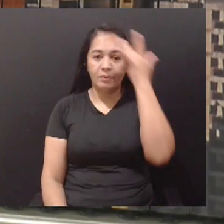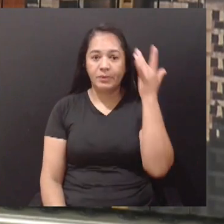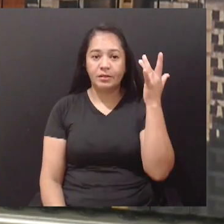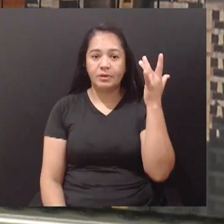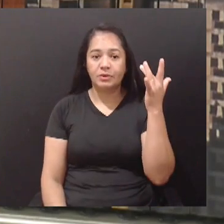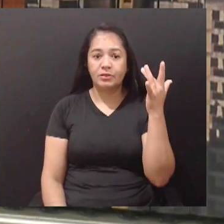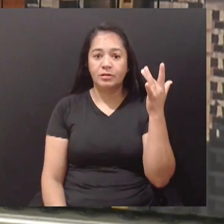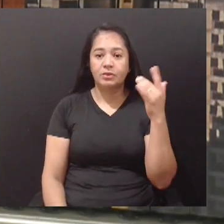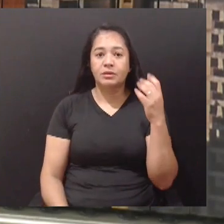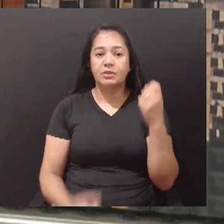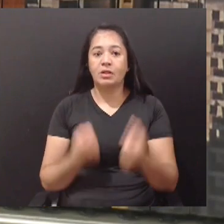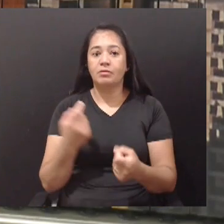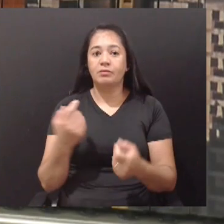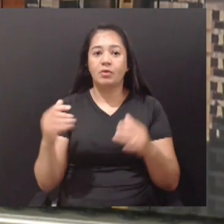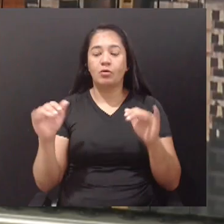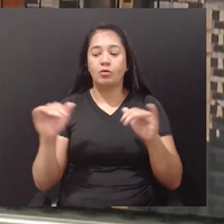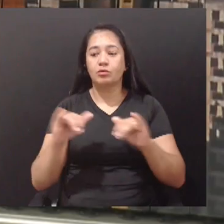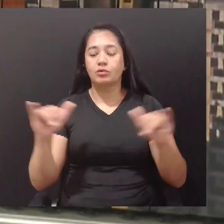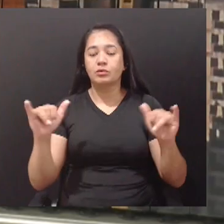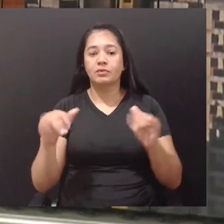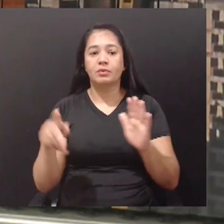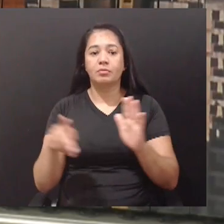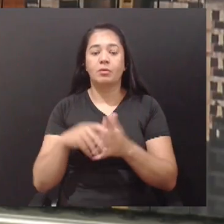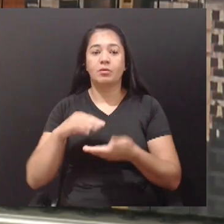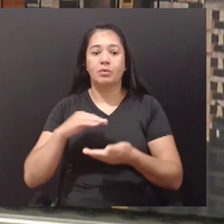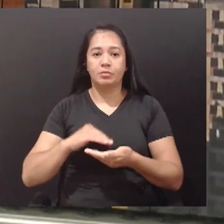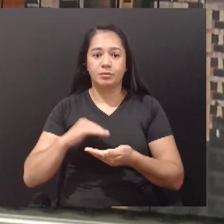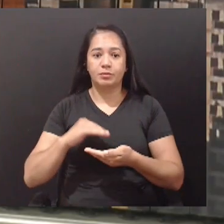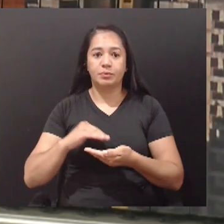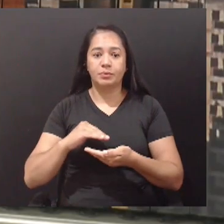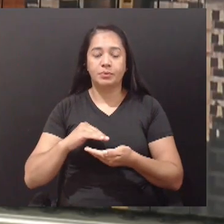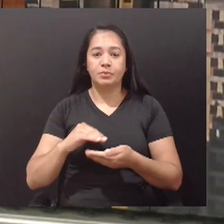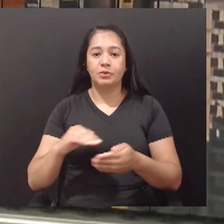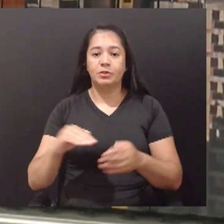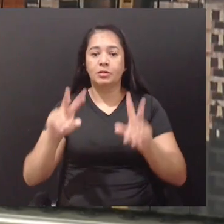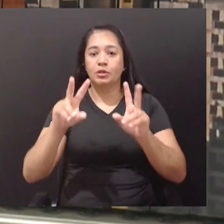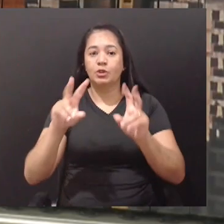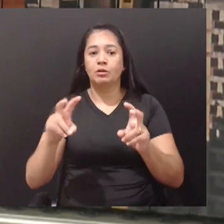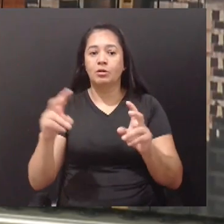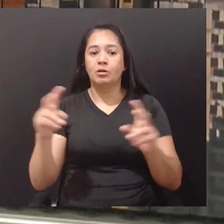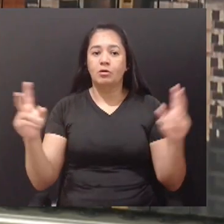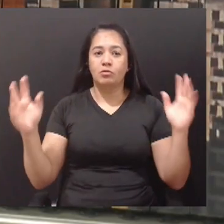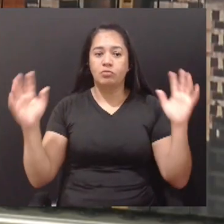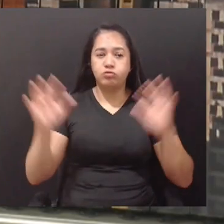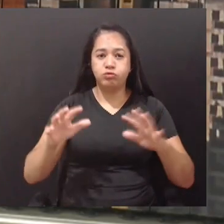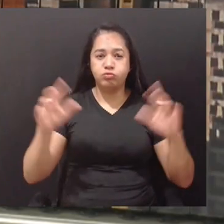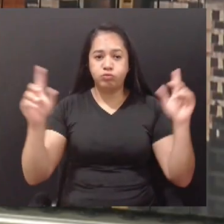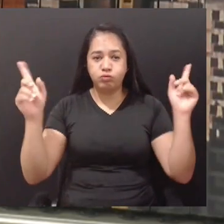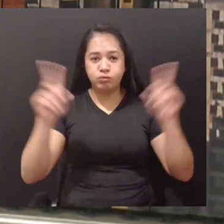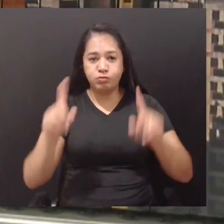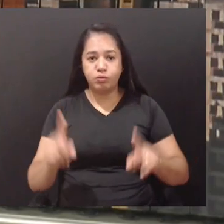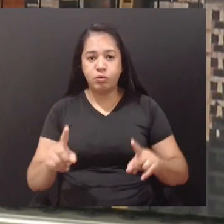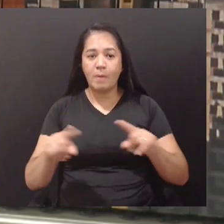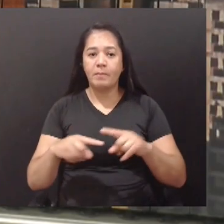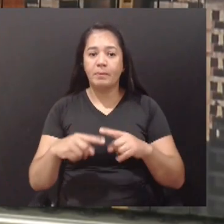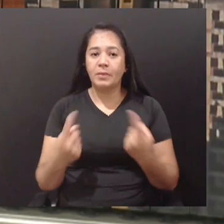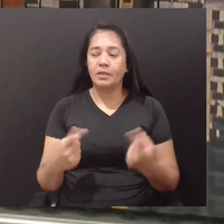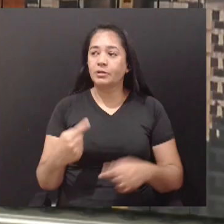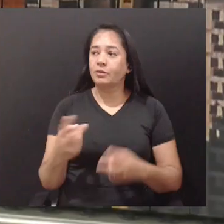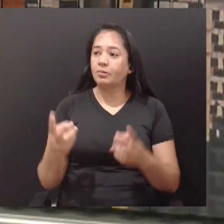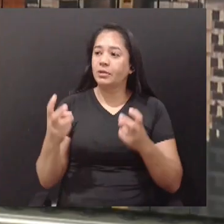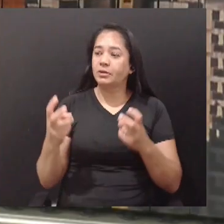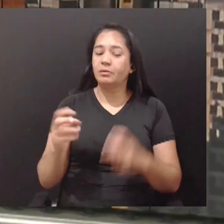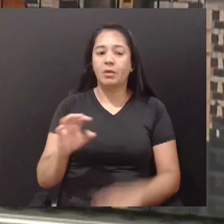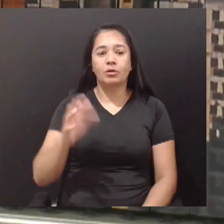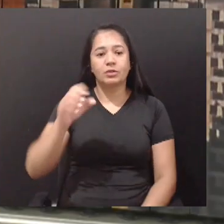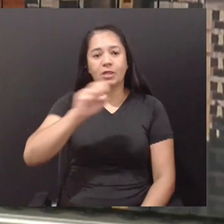alguns alertas da Defesa Civil sobre tempestades. Mas quando a gente vê isso acontecendo no sul do país,